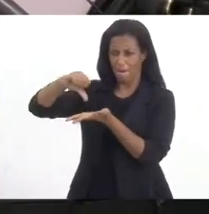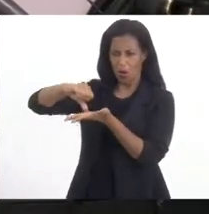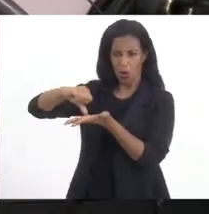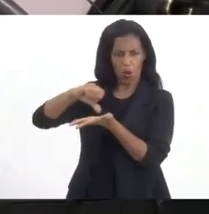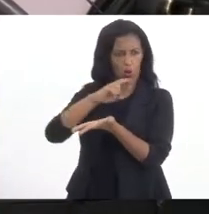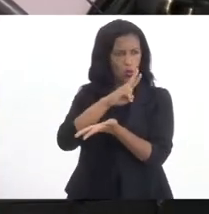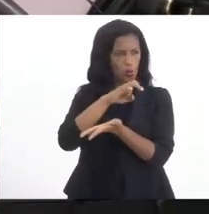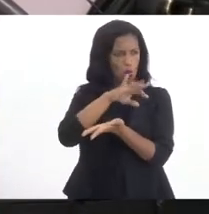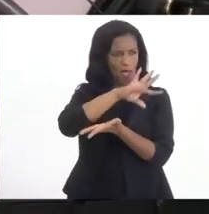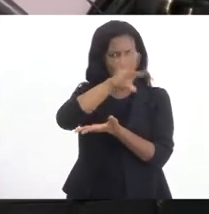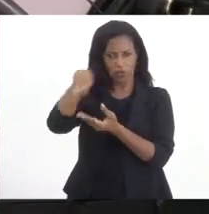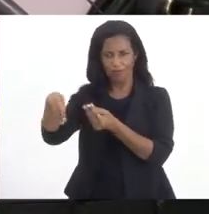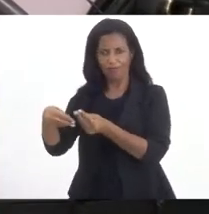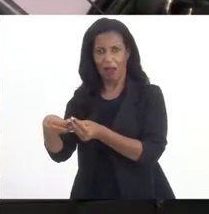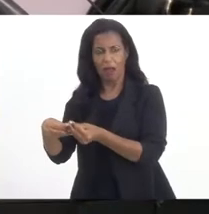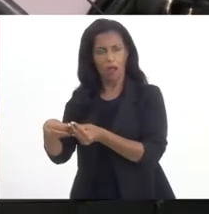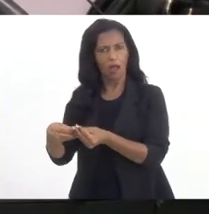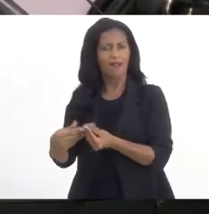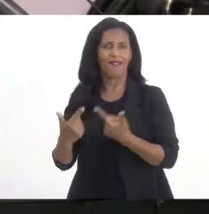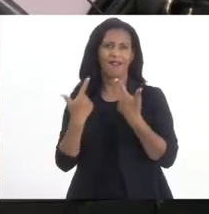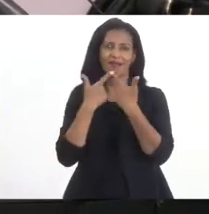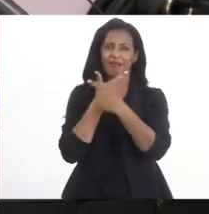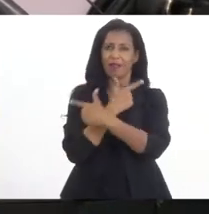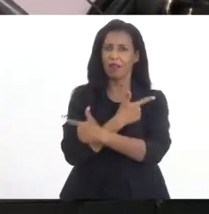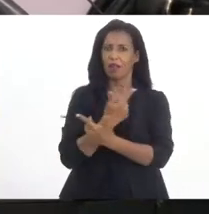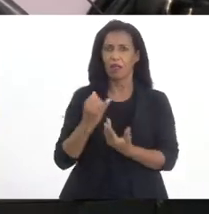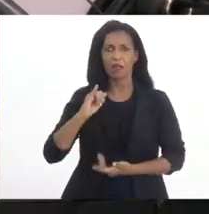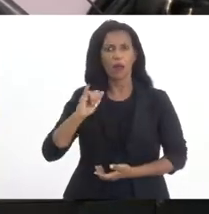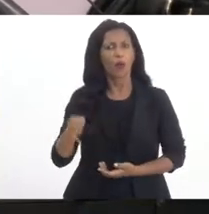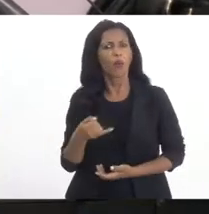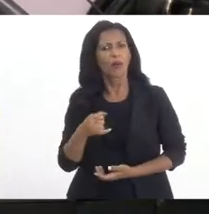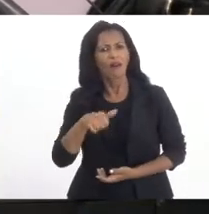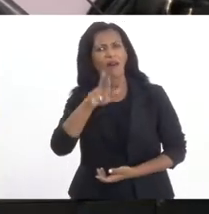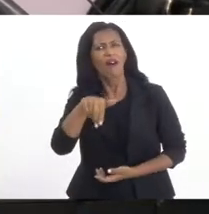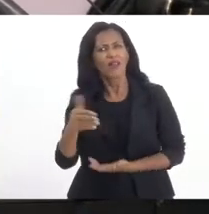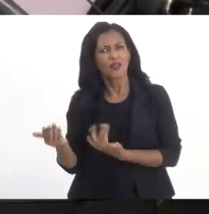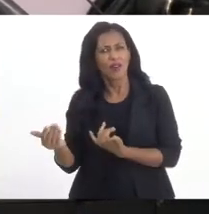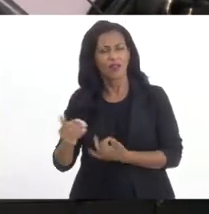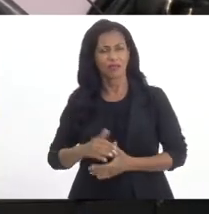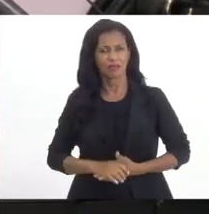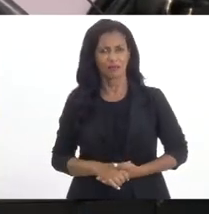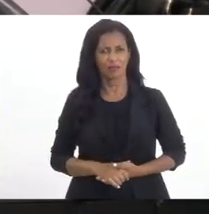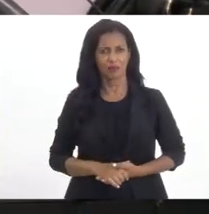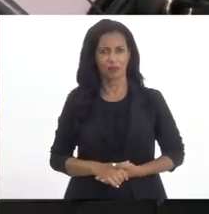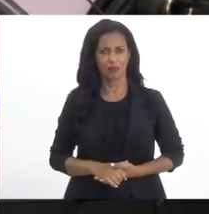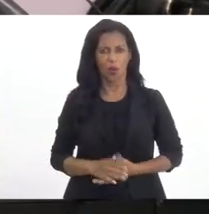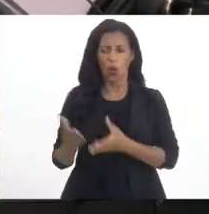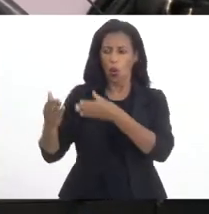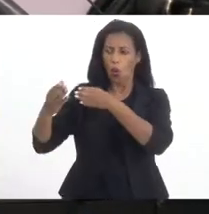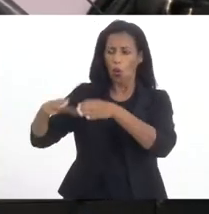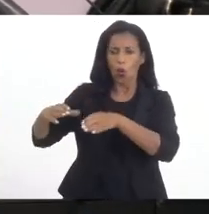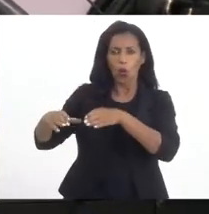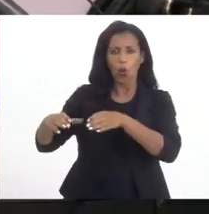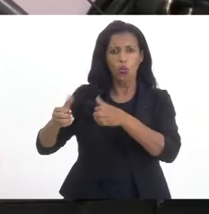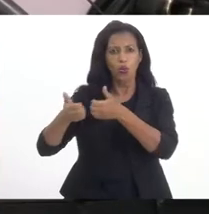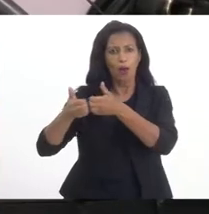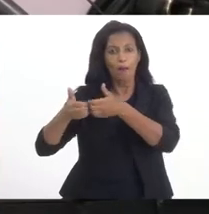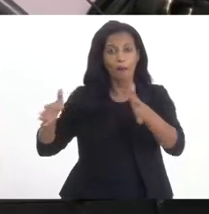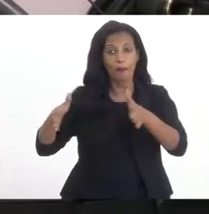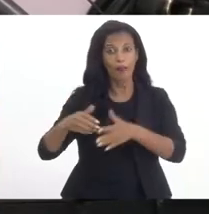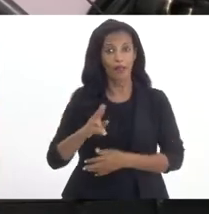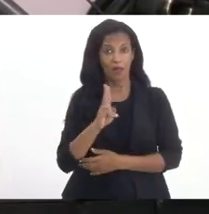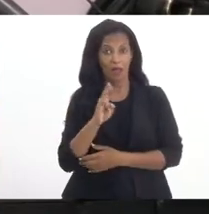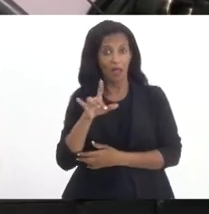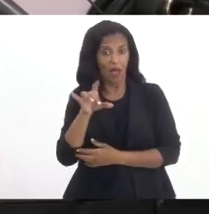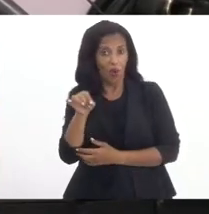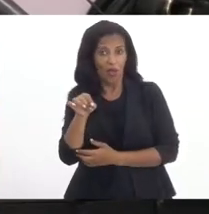rir. Dizer que isso está dando oportunidade a que jovem? Quando o concurso público for aberto, a